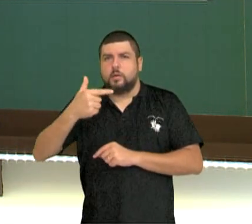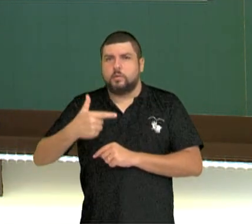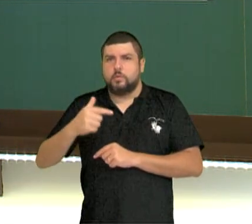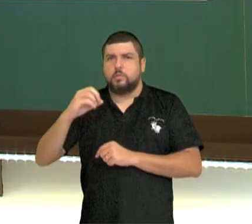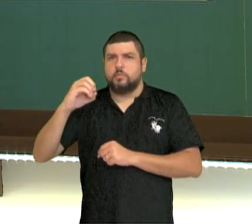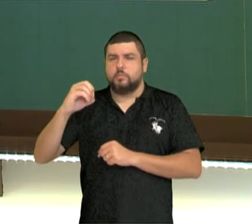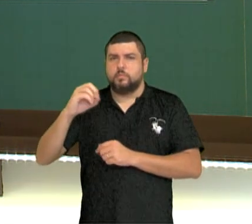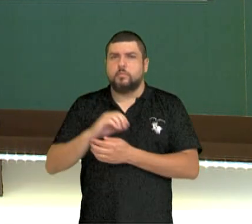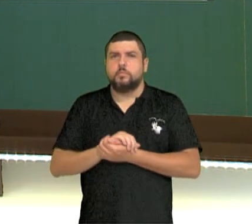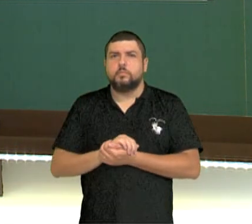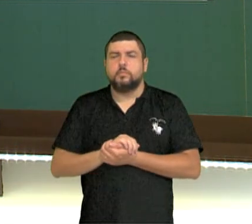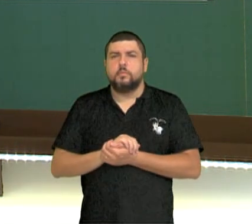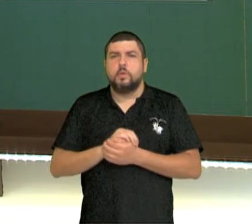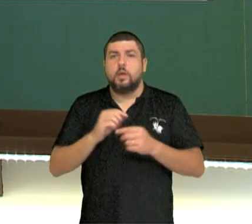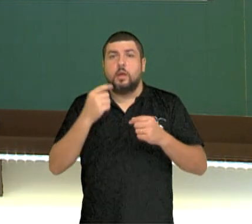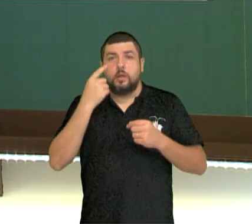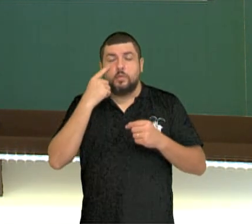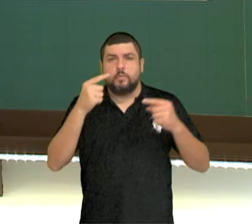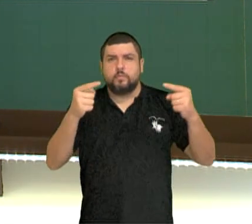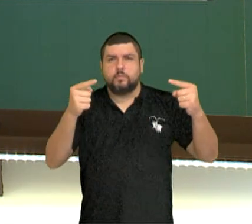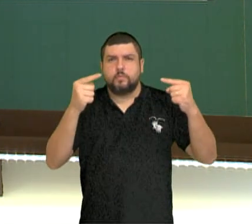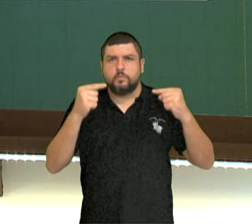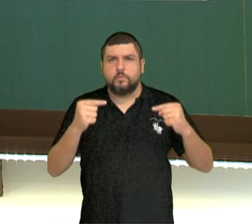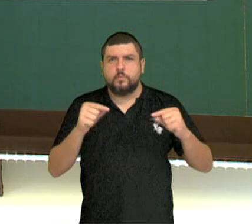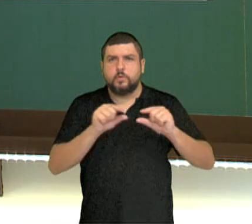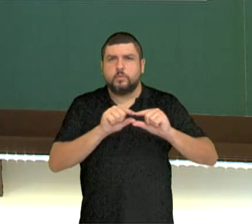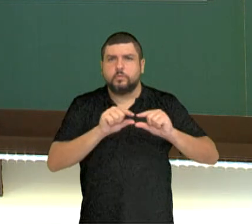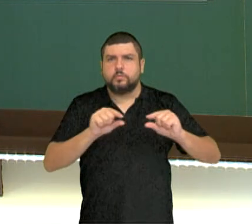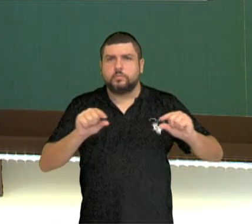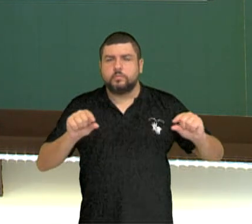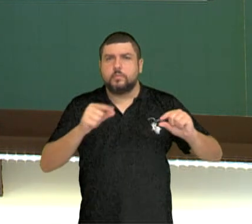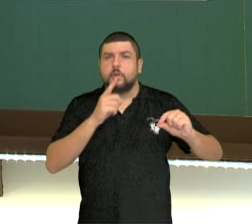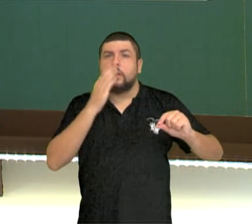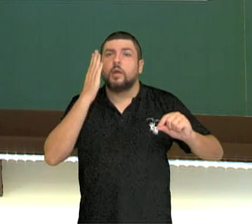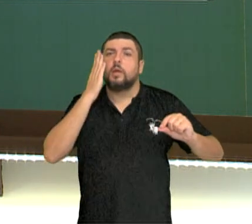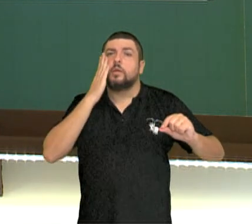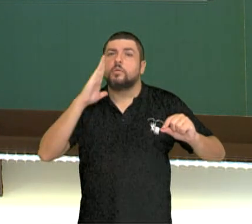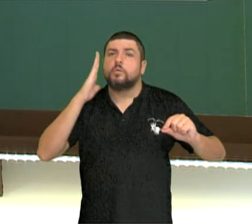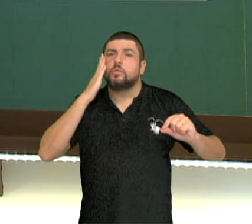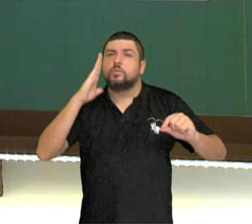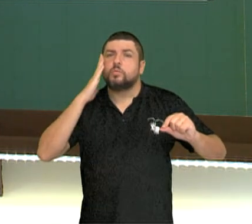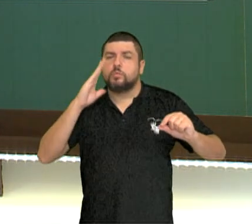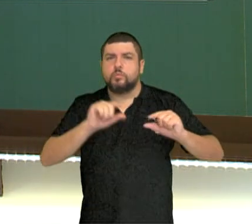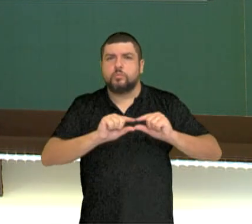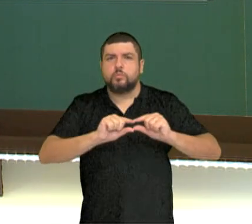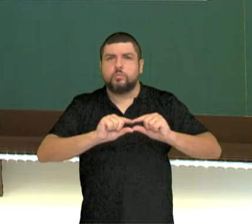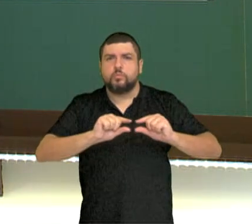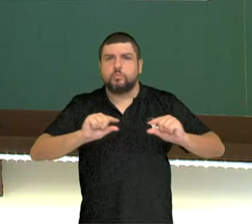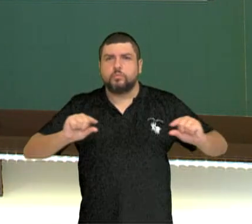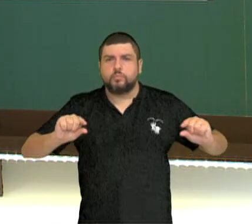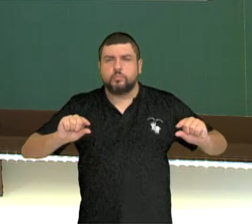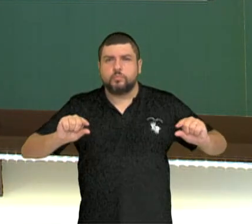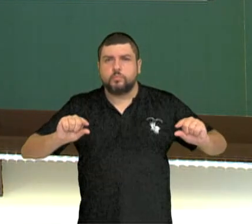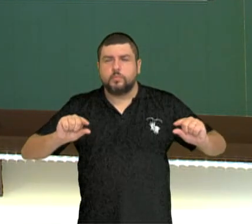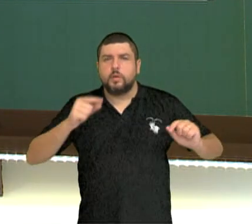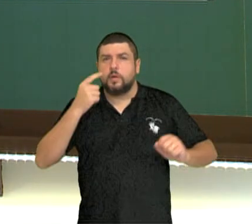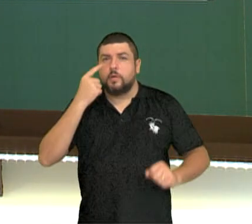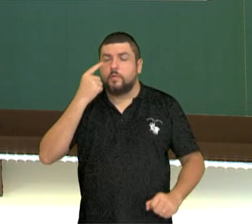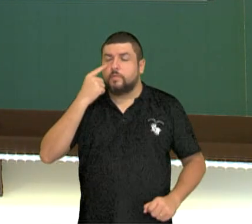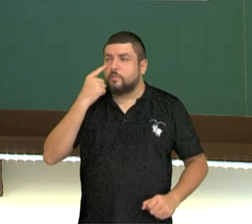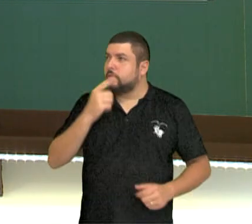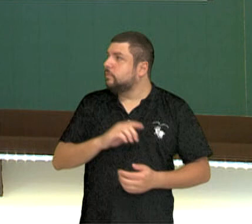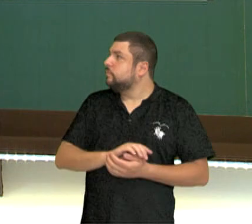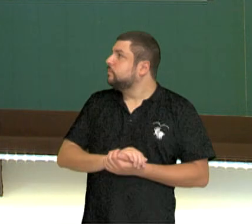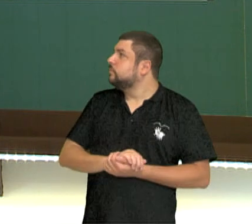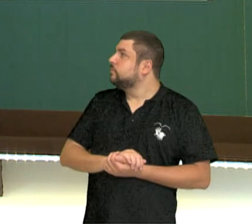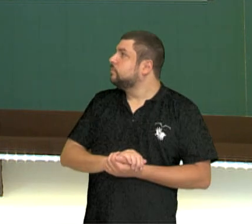de hidrogênio, então esse é o cuidado para não alterar as moléculas, 3 átomos de oxigênio. Aqui deste lado